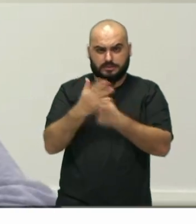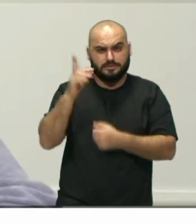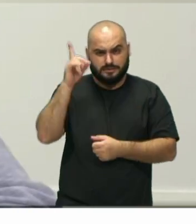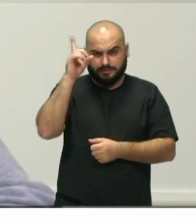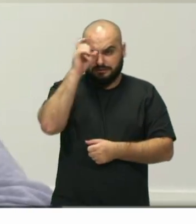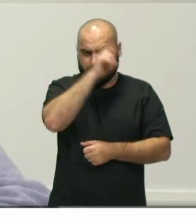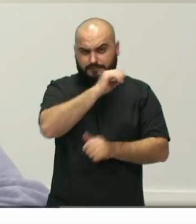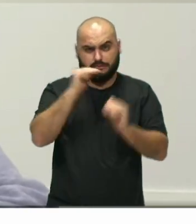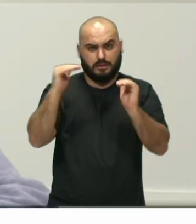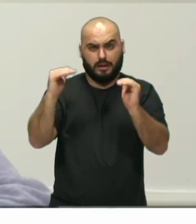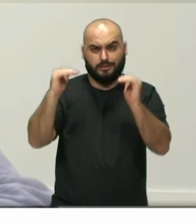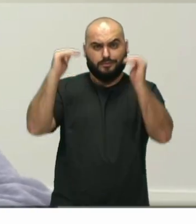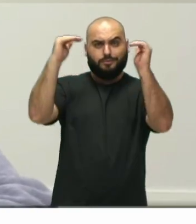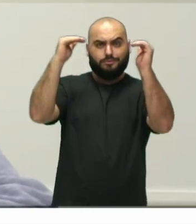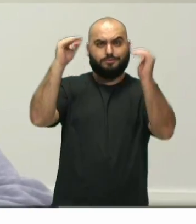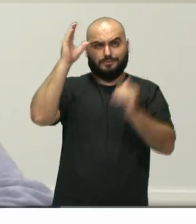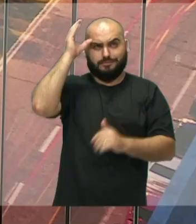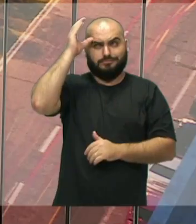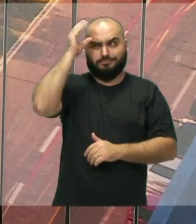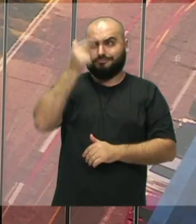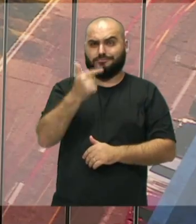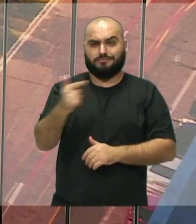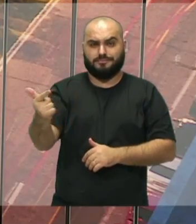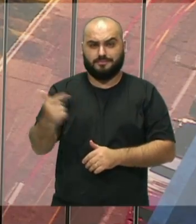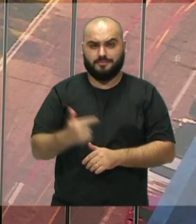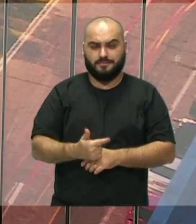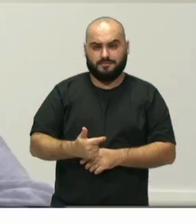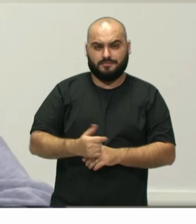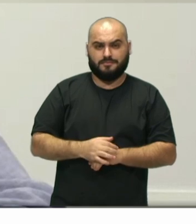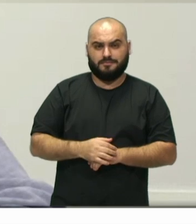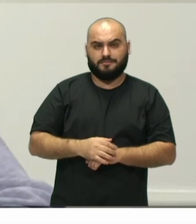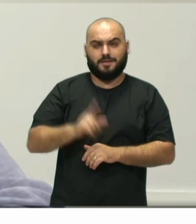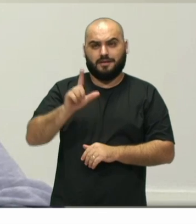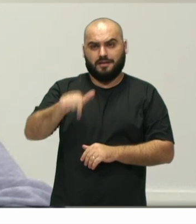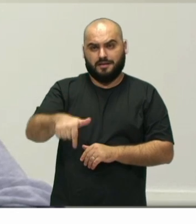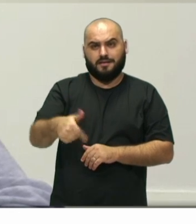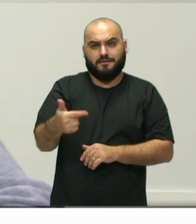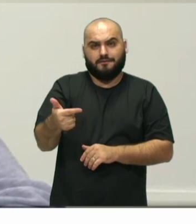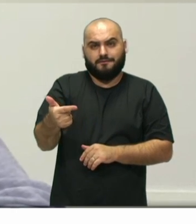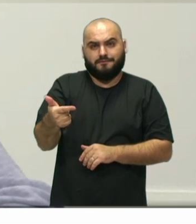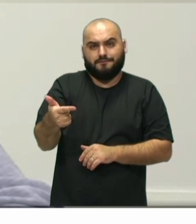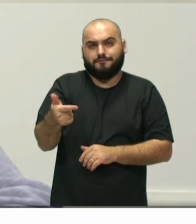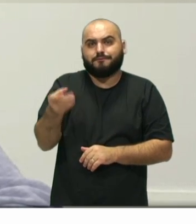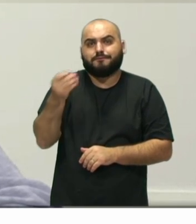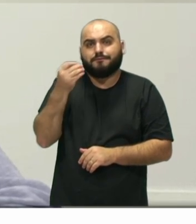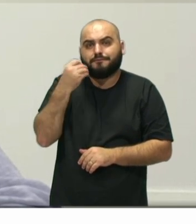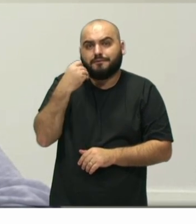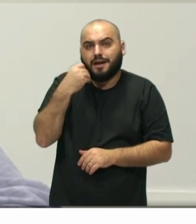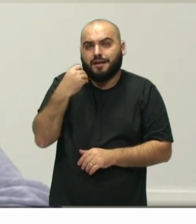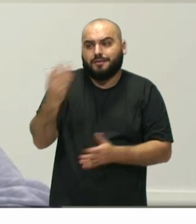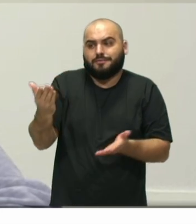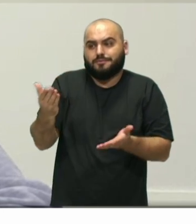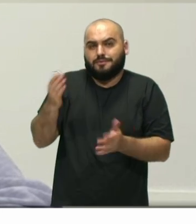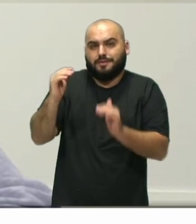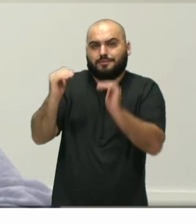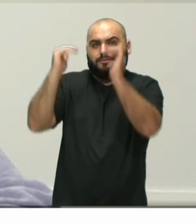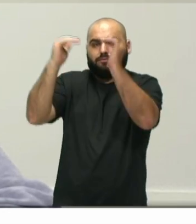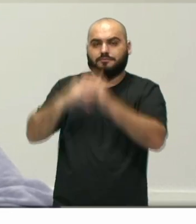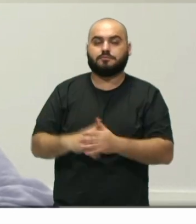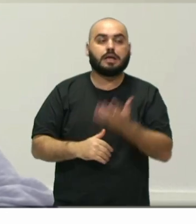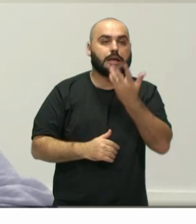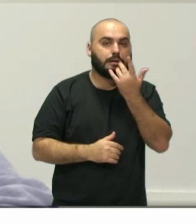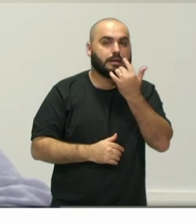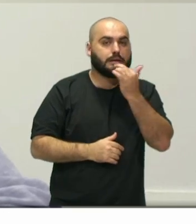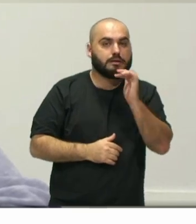uma cultura ainda muito fraca nessa situação. Então, imaginem as crianças que o professor está lá na linha de frente e muitas vezes